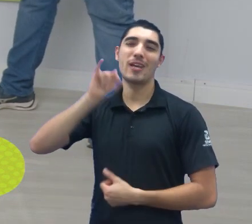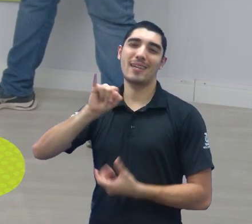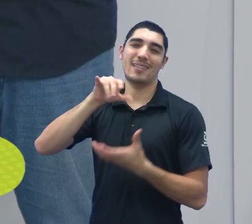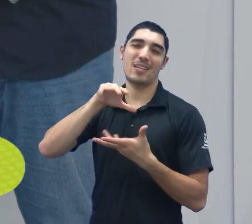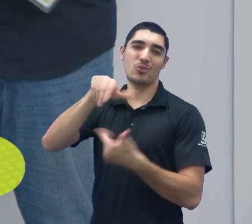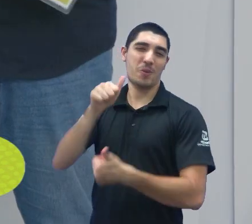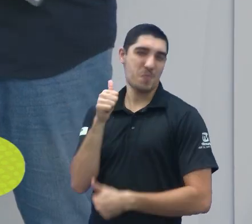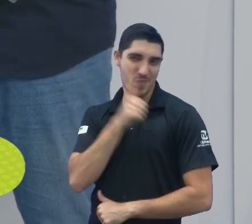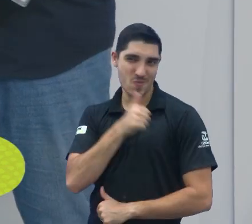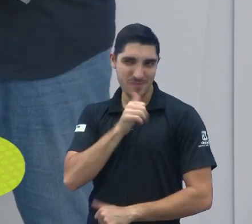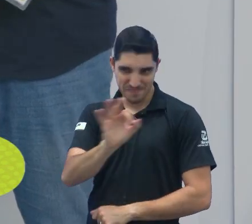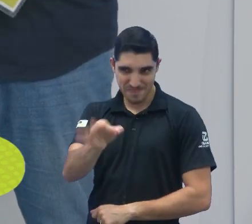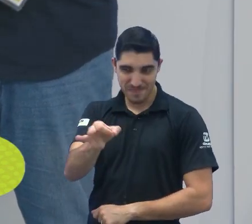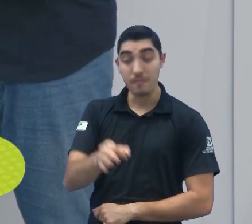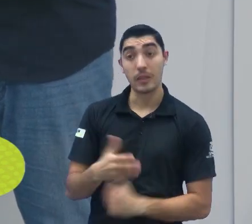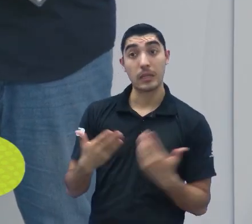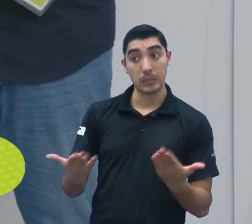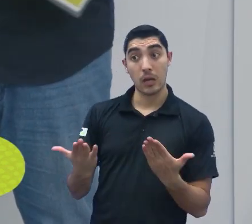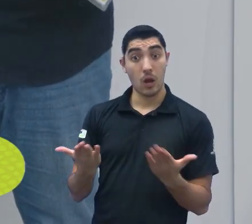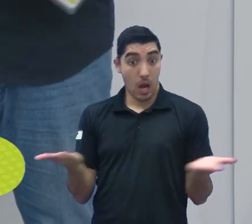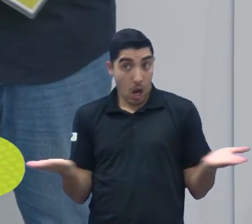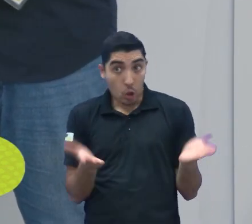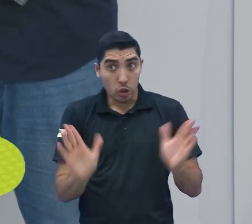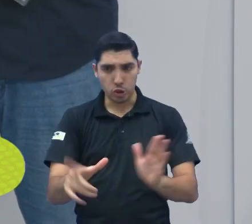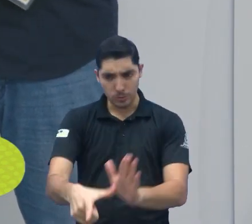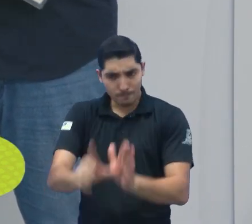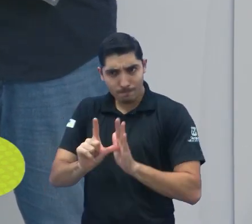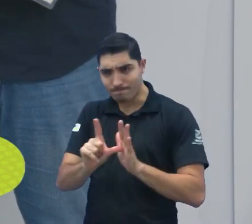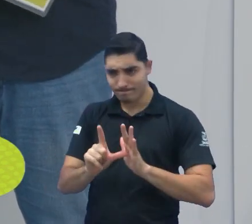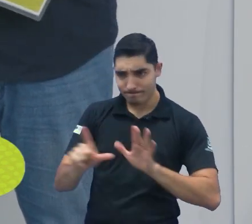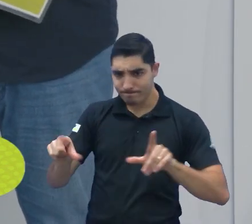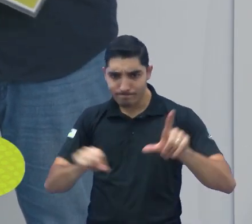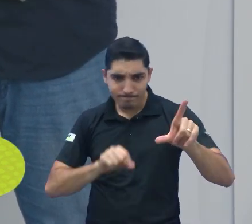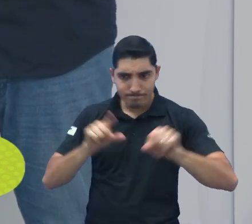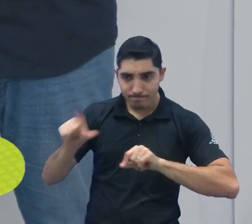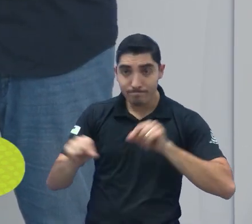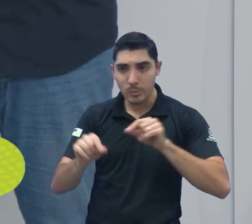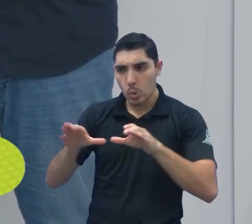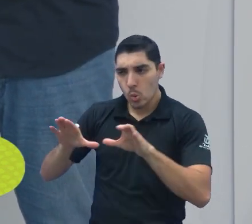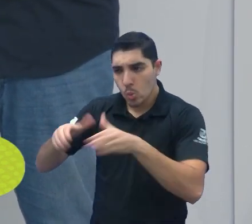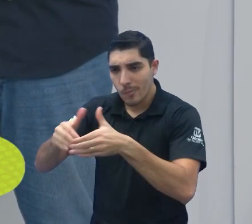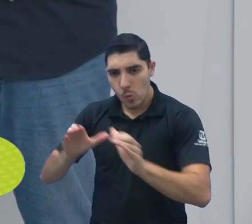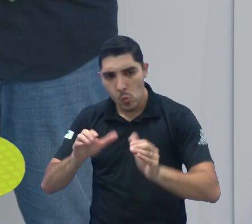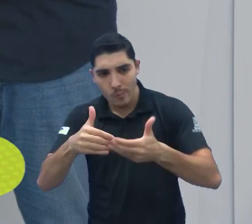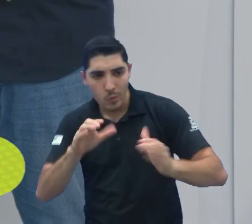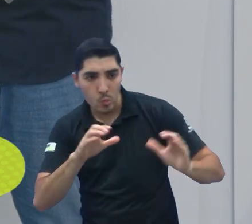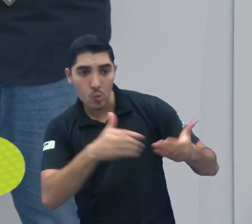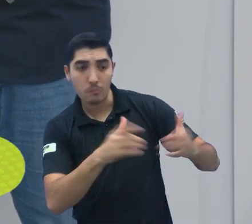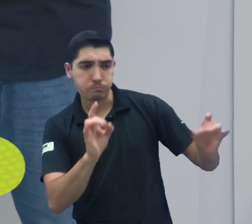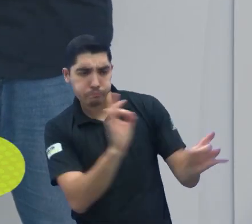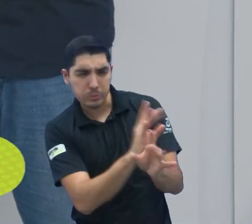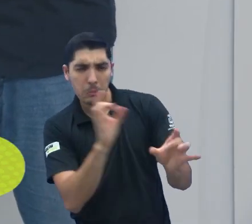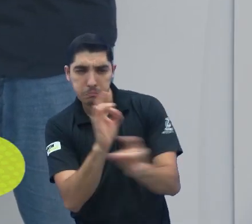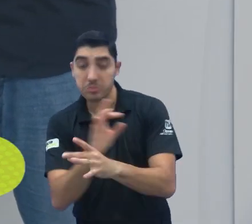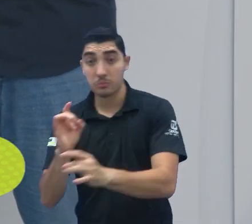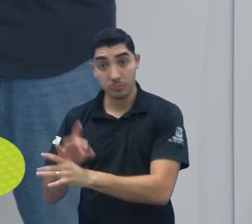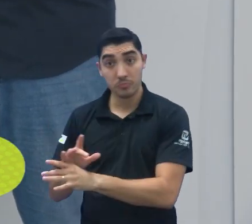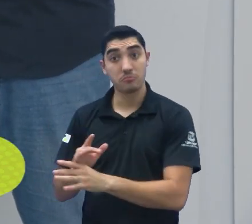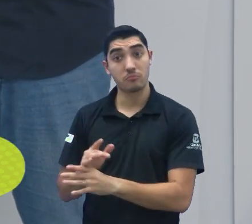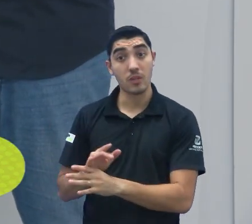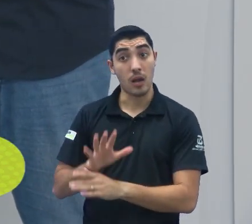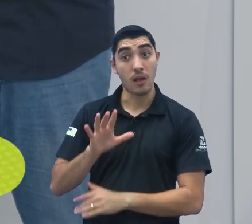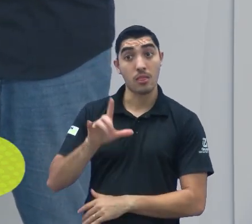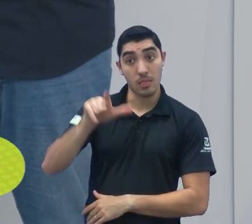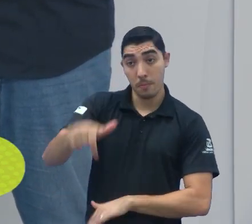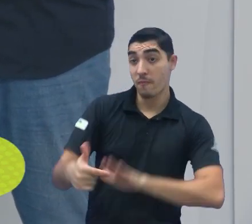toda. E os clubes estão se mexendo nos bastidores para formar os seus elencos. Já já a gente vai mostrar a relação das equipes que vão disputar